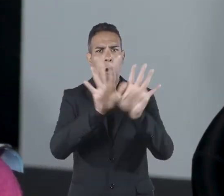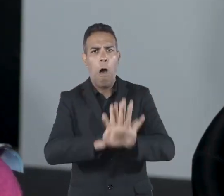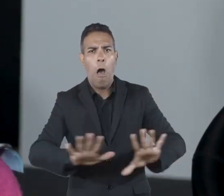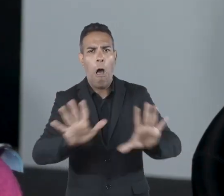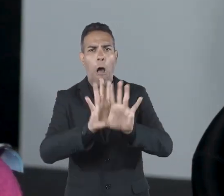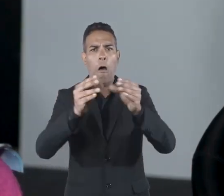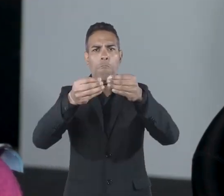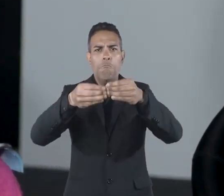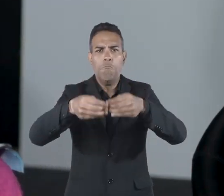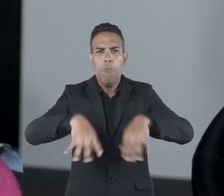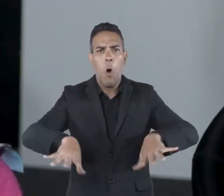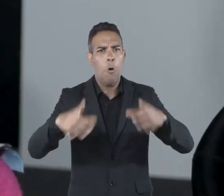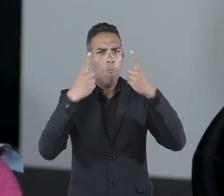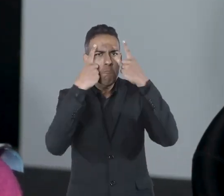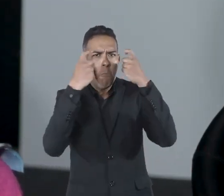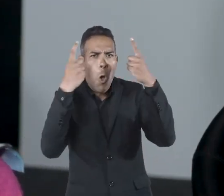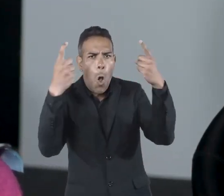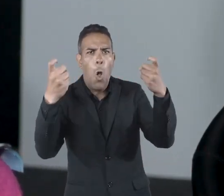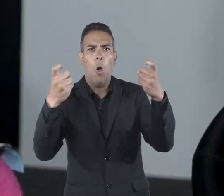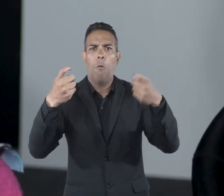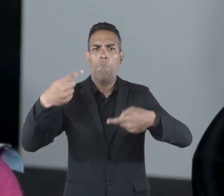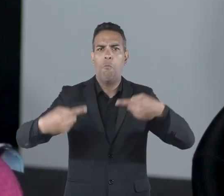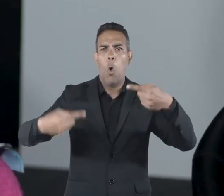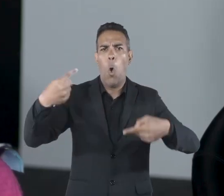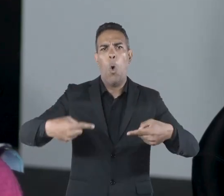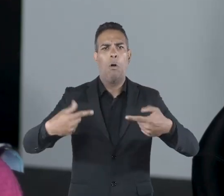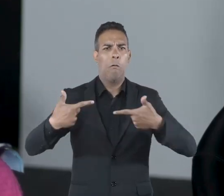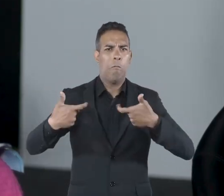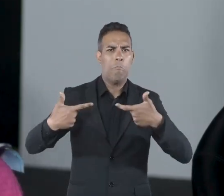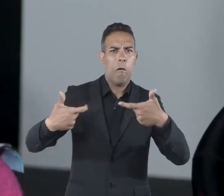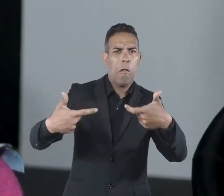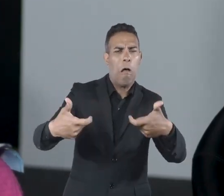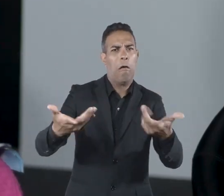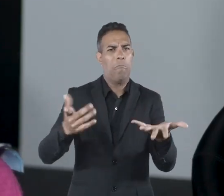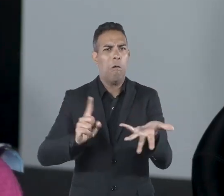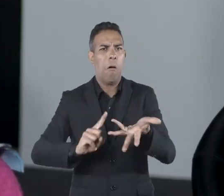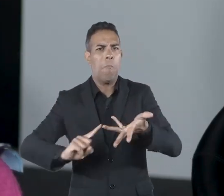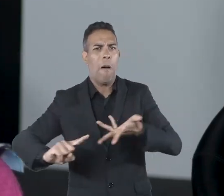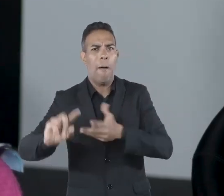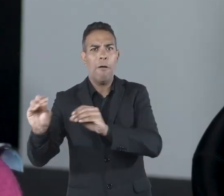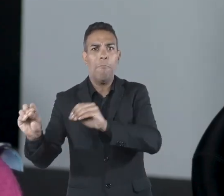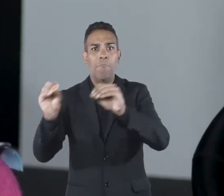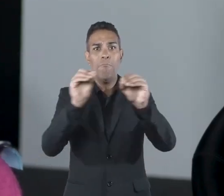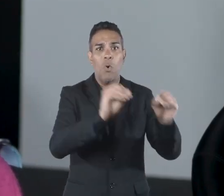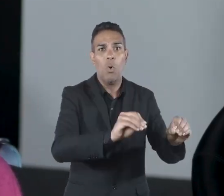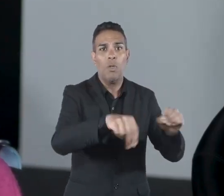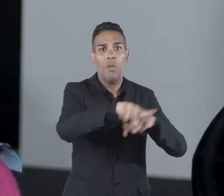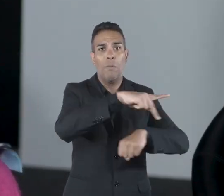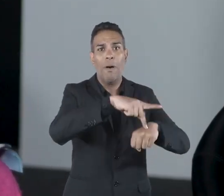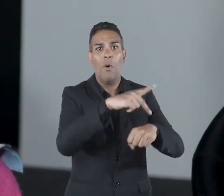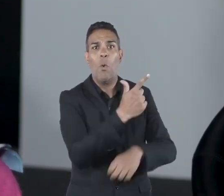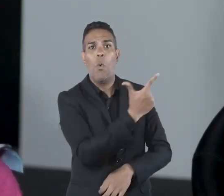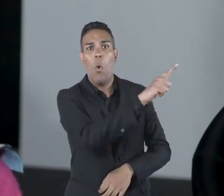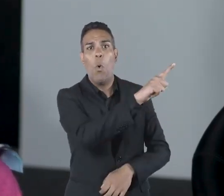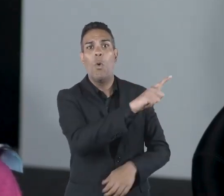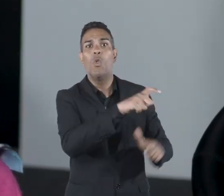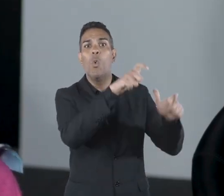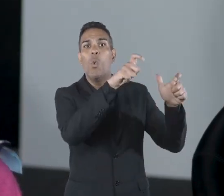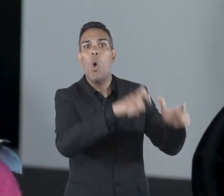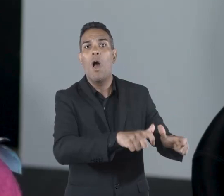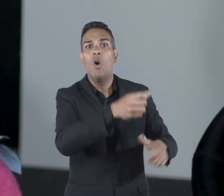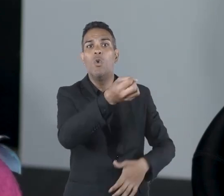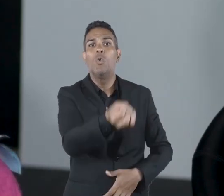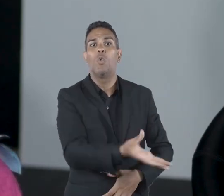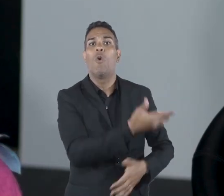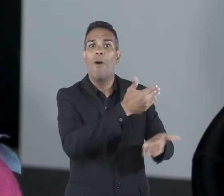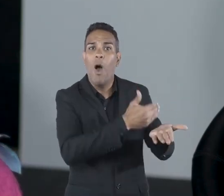situação de extrema, né, violência, ou seja, política, uma guerra, algo nesse sentido, você precisa encontrar